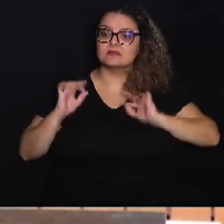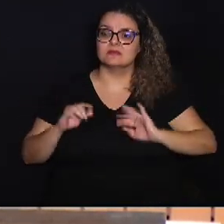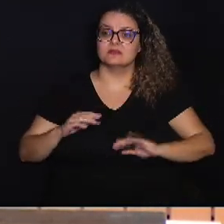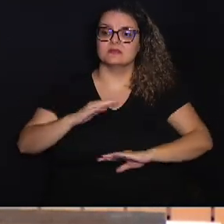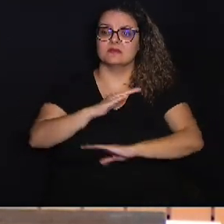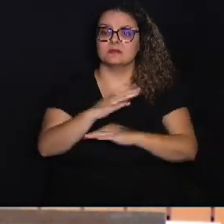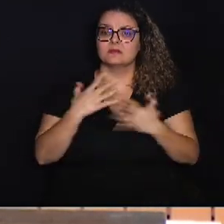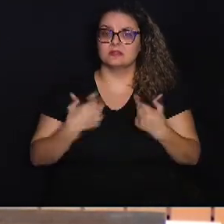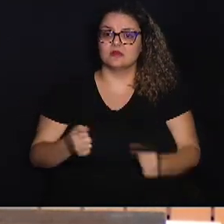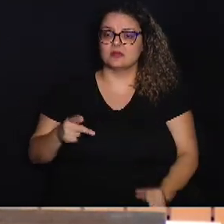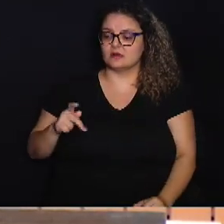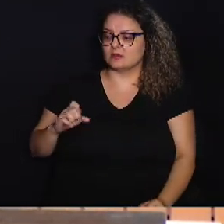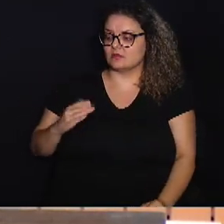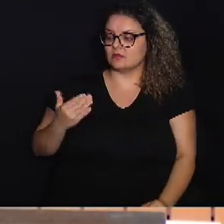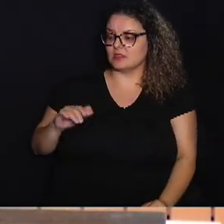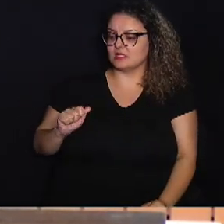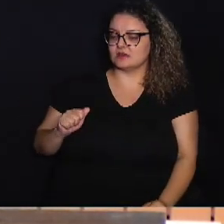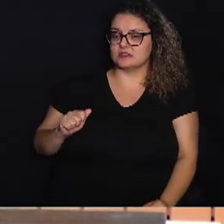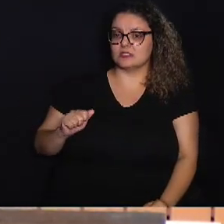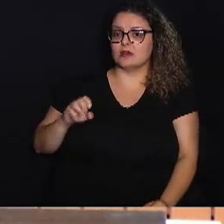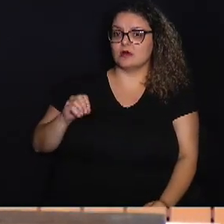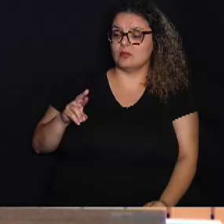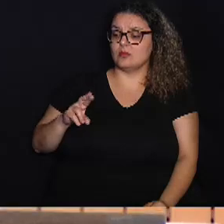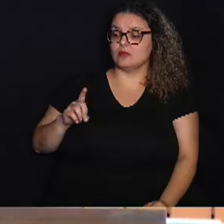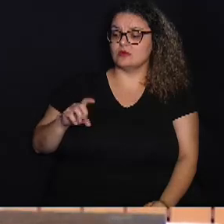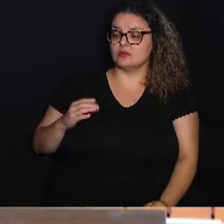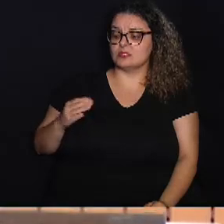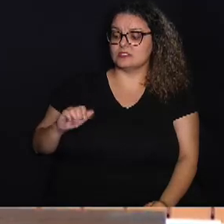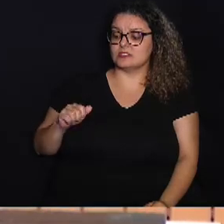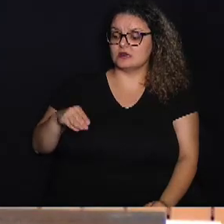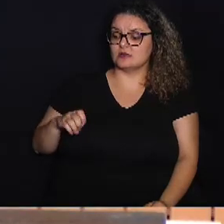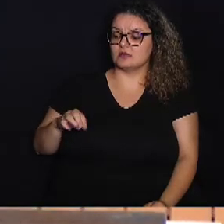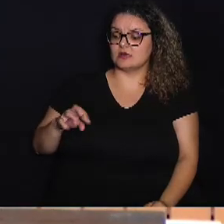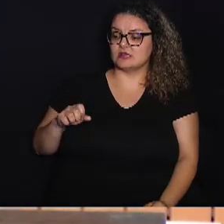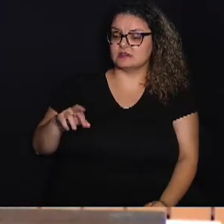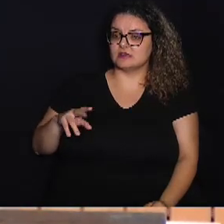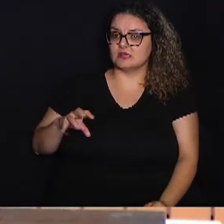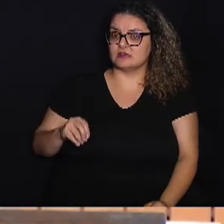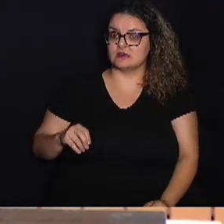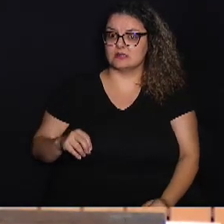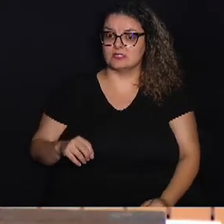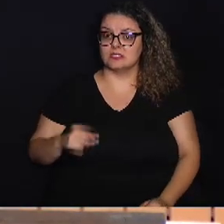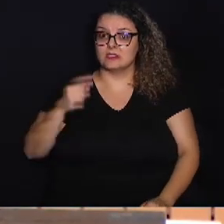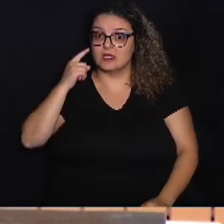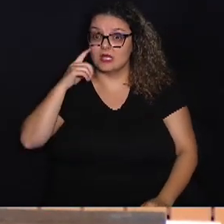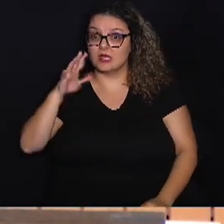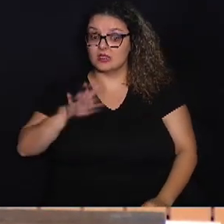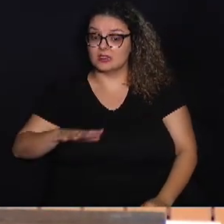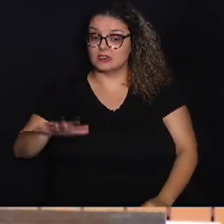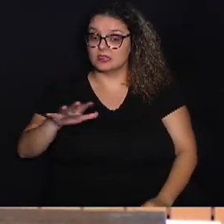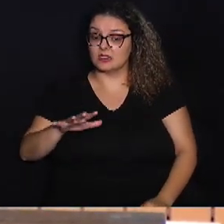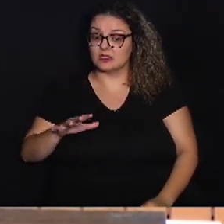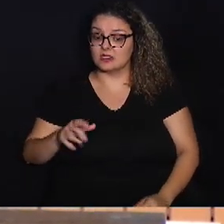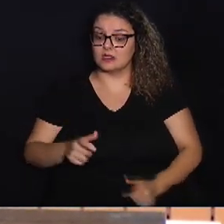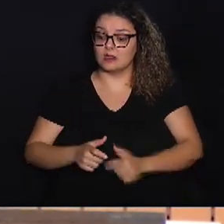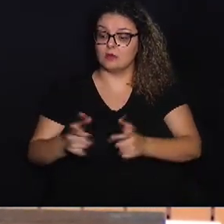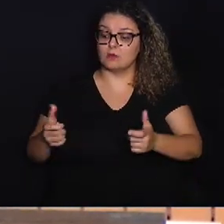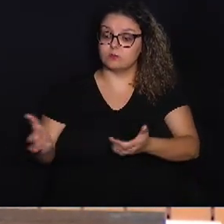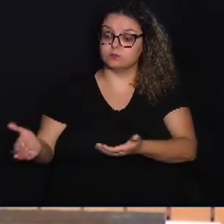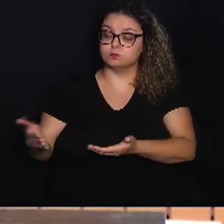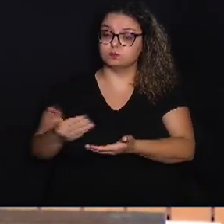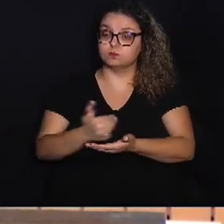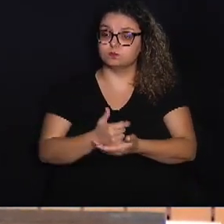peça orçamentária e a previsão é de aumento da arrecadação agora a pergunta que fica